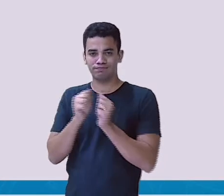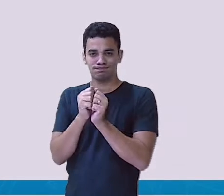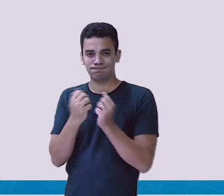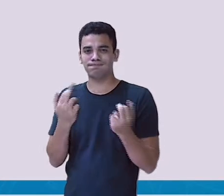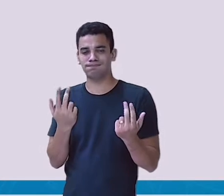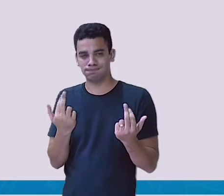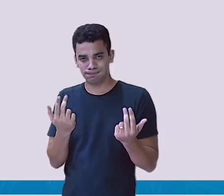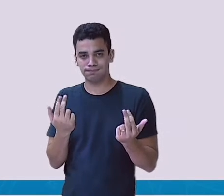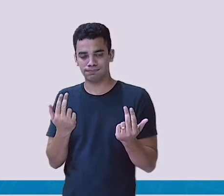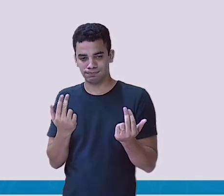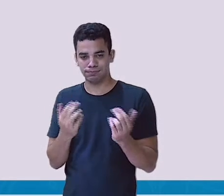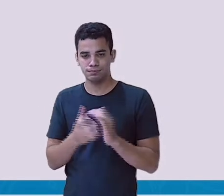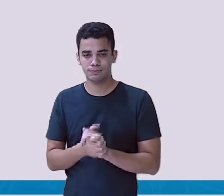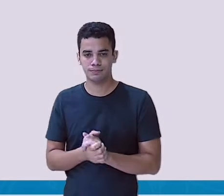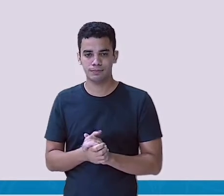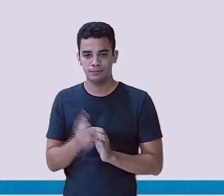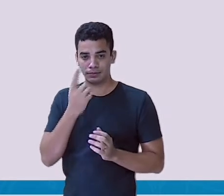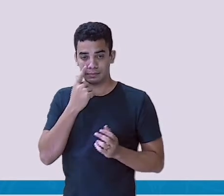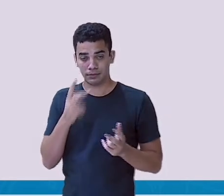BA